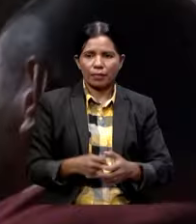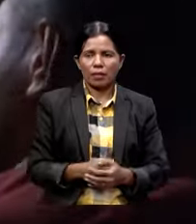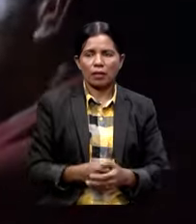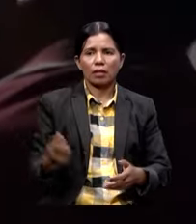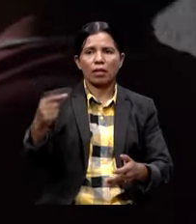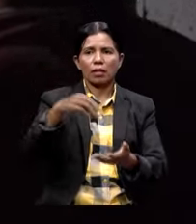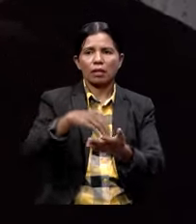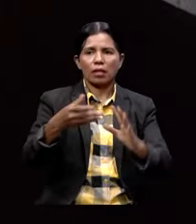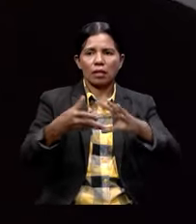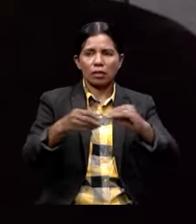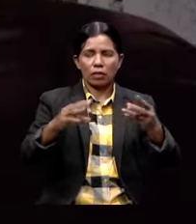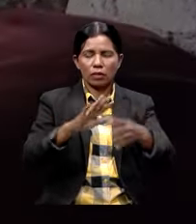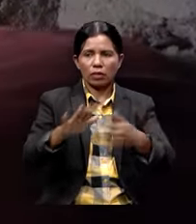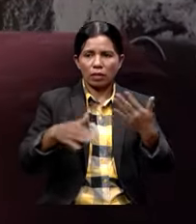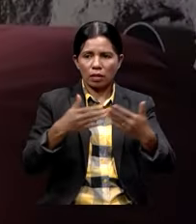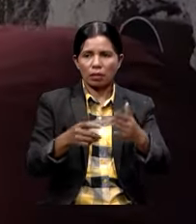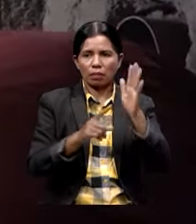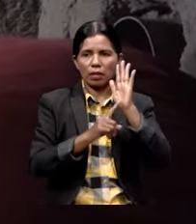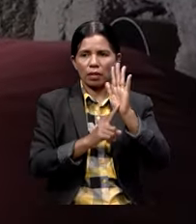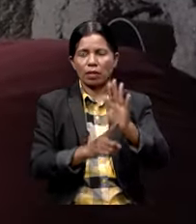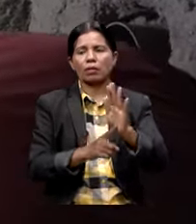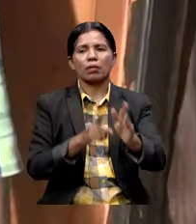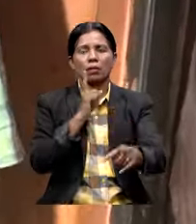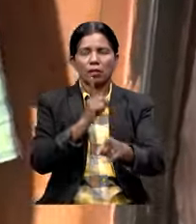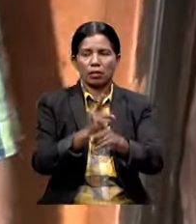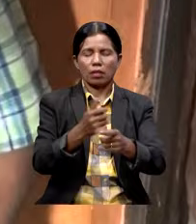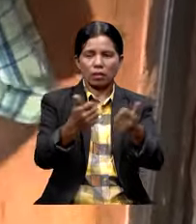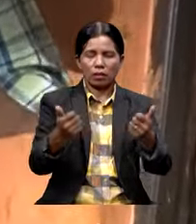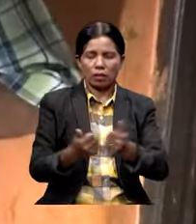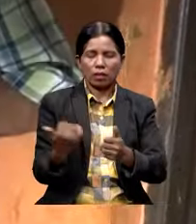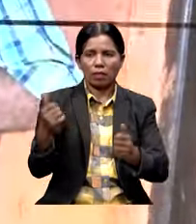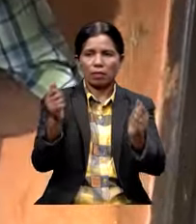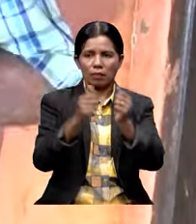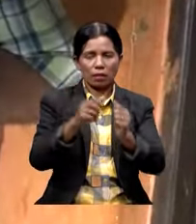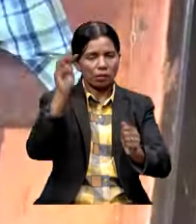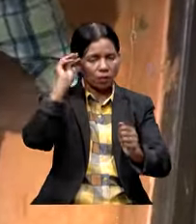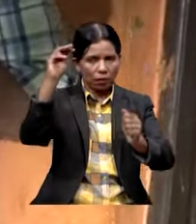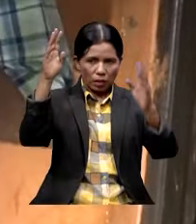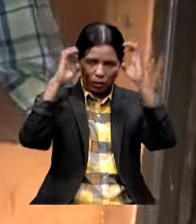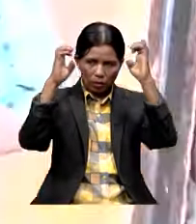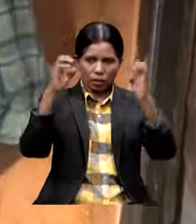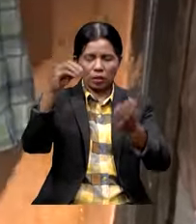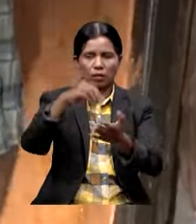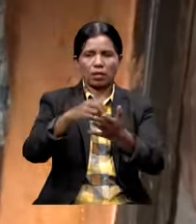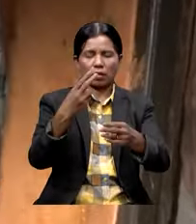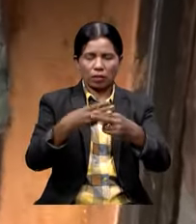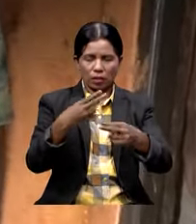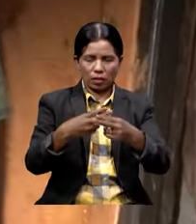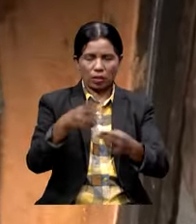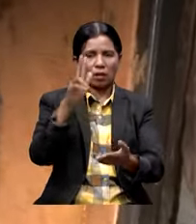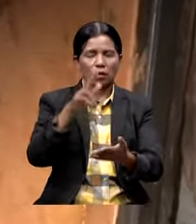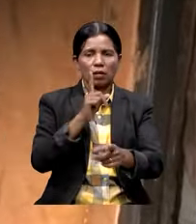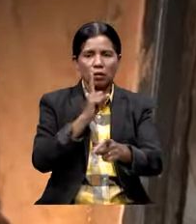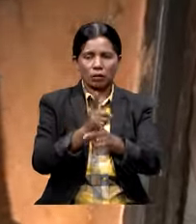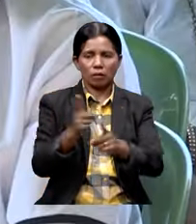na história Sira, na história bela se conhecido Leutan, a autoridade Sira, muito com o Ministério da Educação, se tornara nebe apropriado para